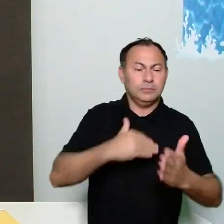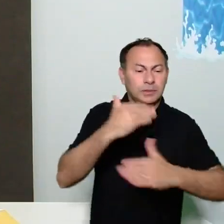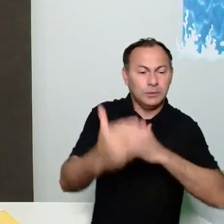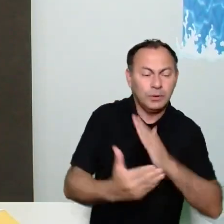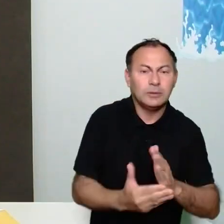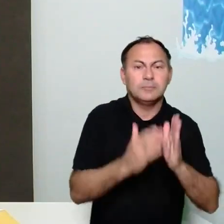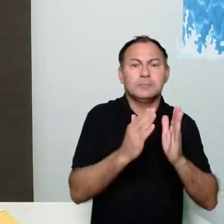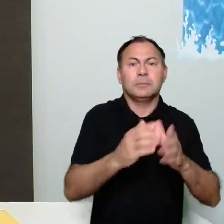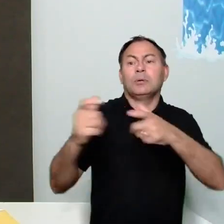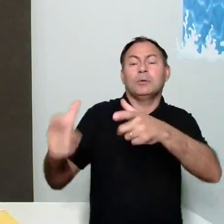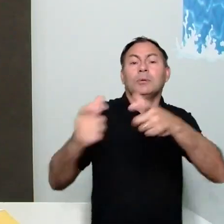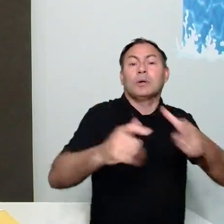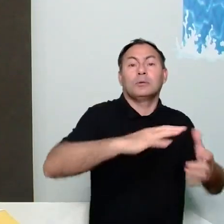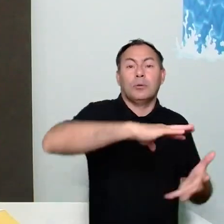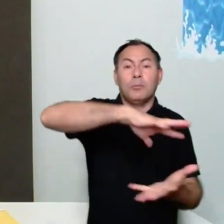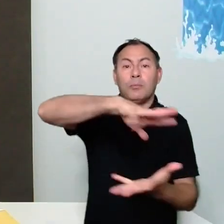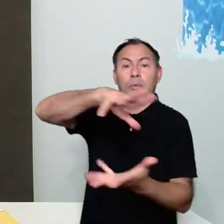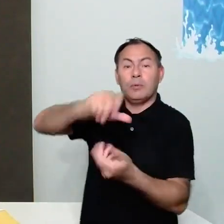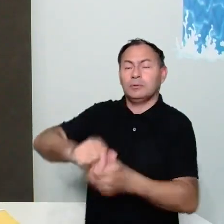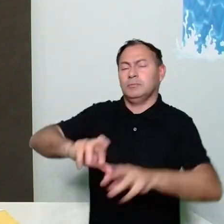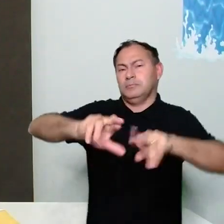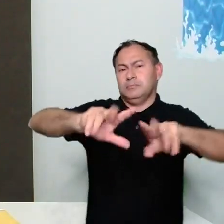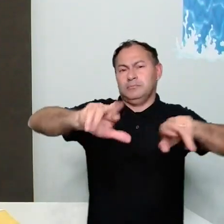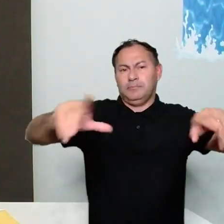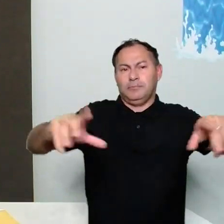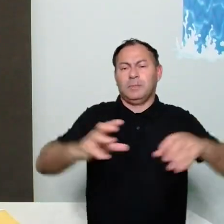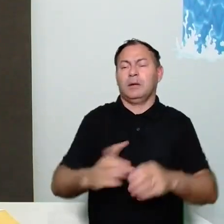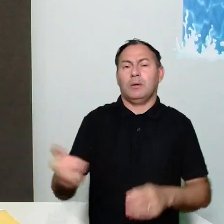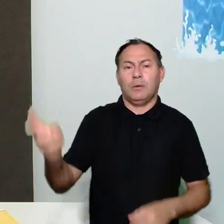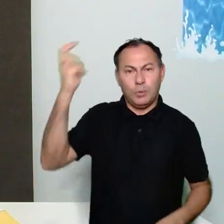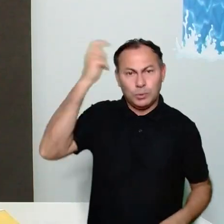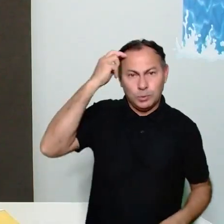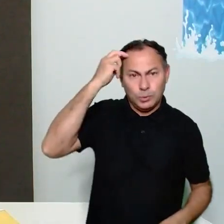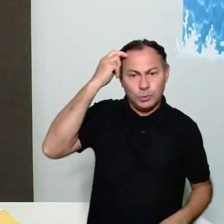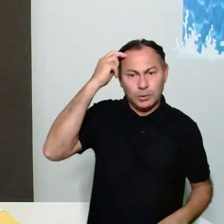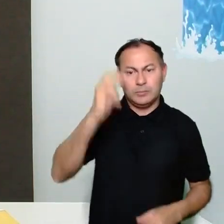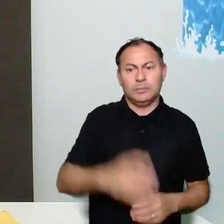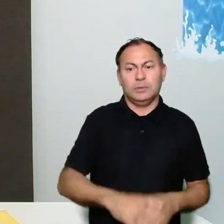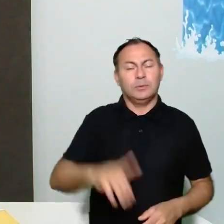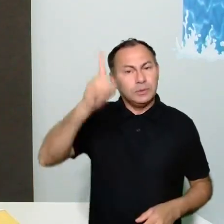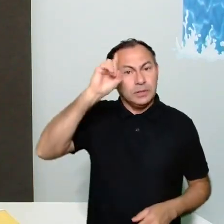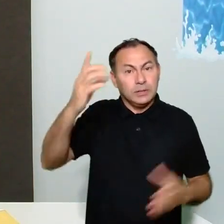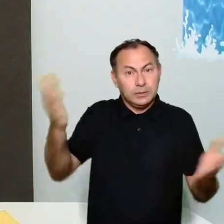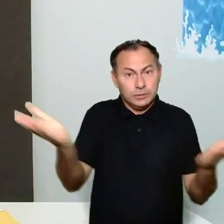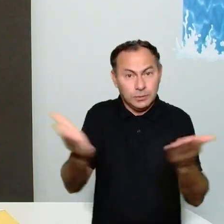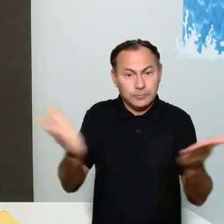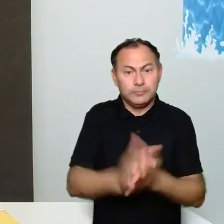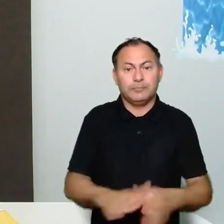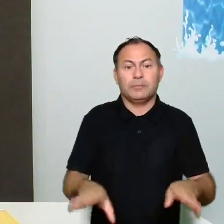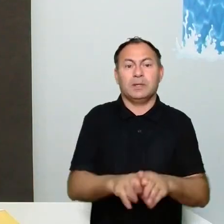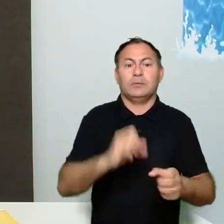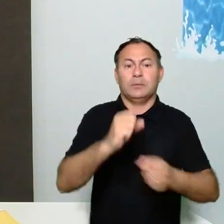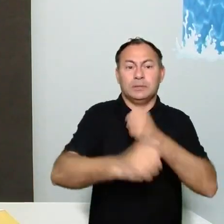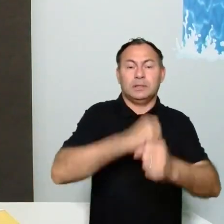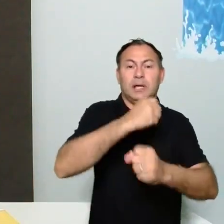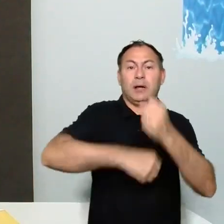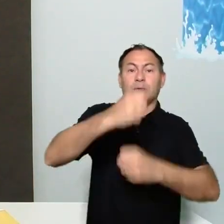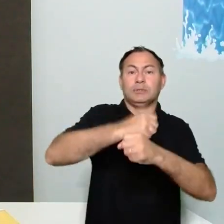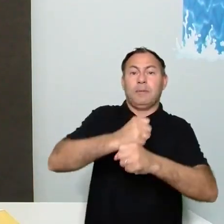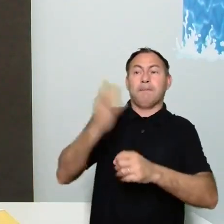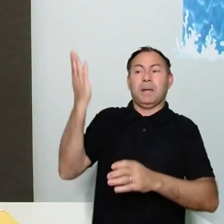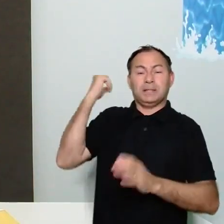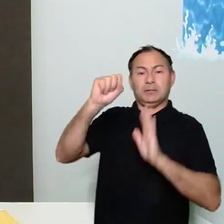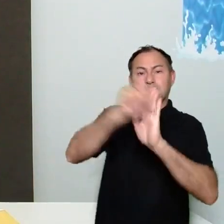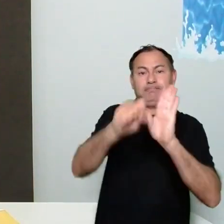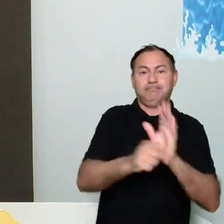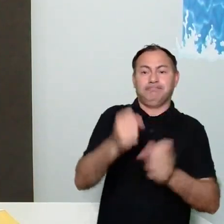em todas as partes do mundo e em diferentes culturas nos dias de hoje e nos séculos passados.